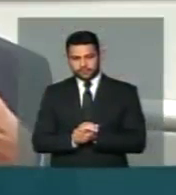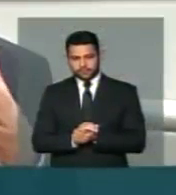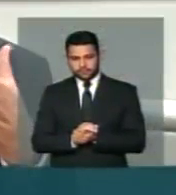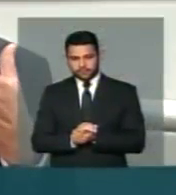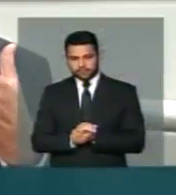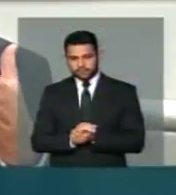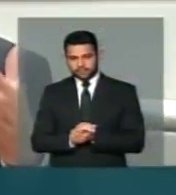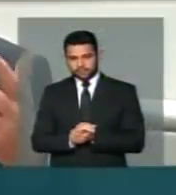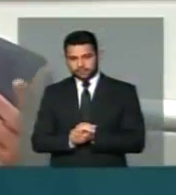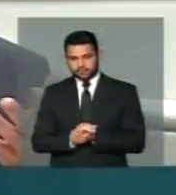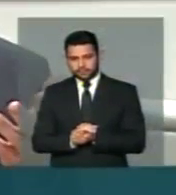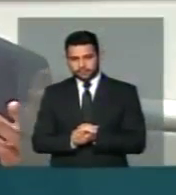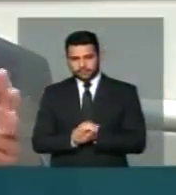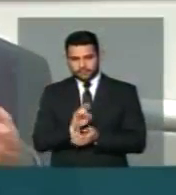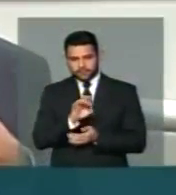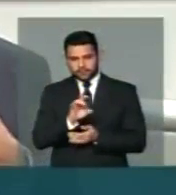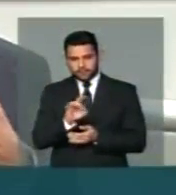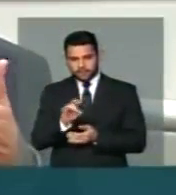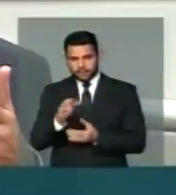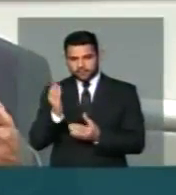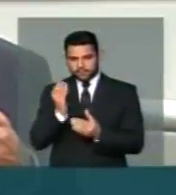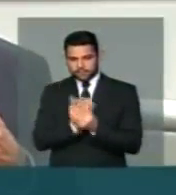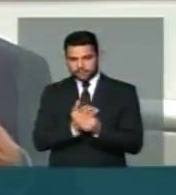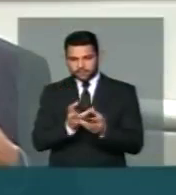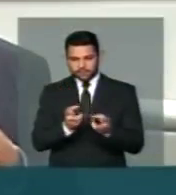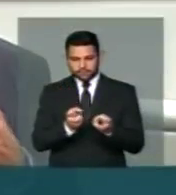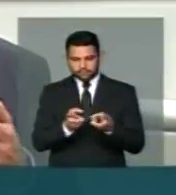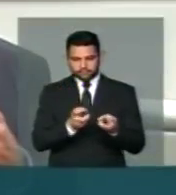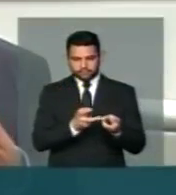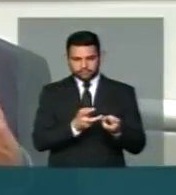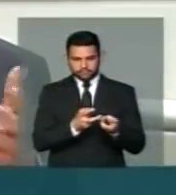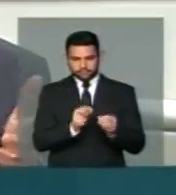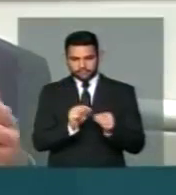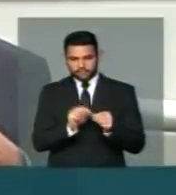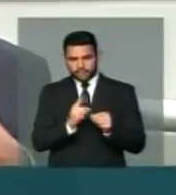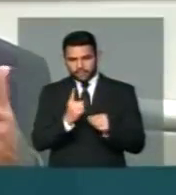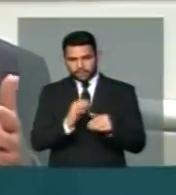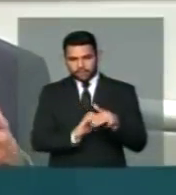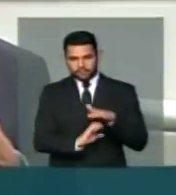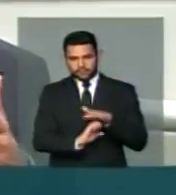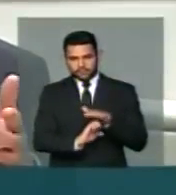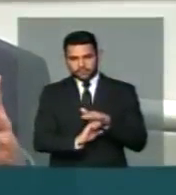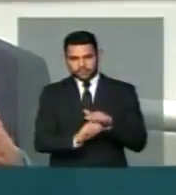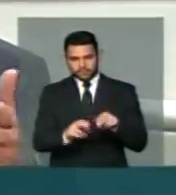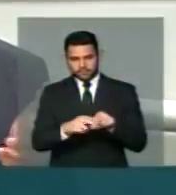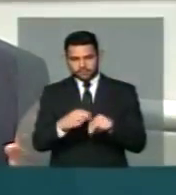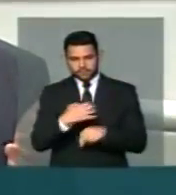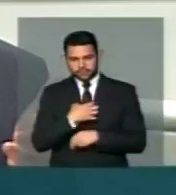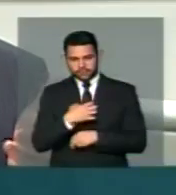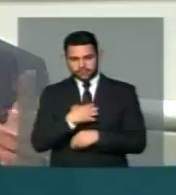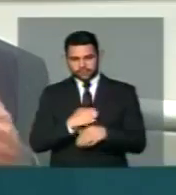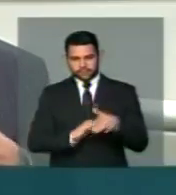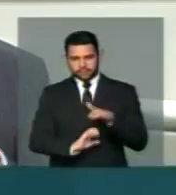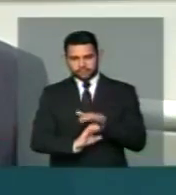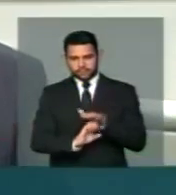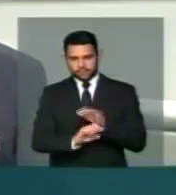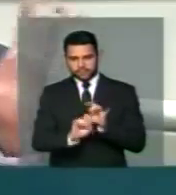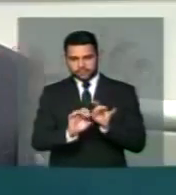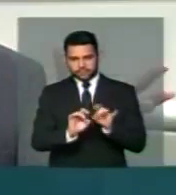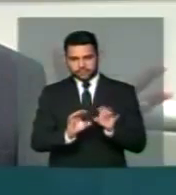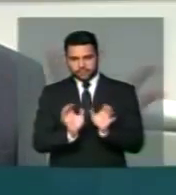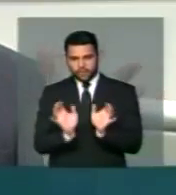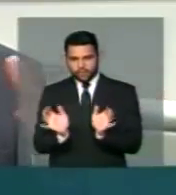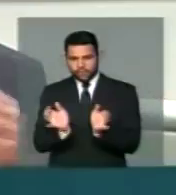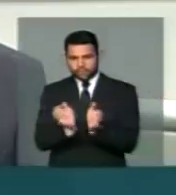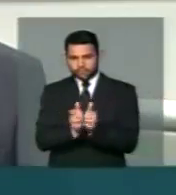Direcionamento em cada processo que nós identificamos para uma empresa, nesse sentido, empresas específicas, não um